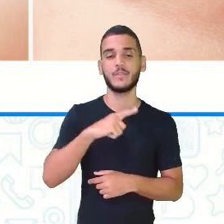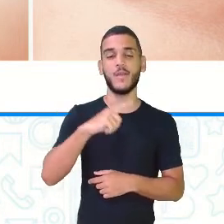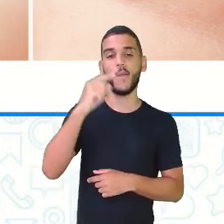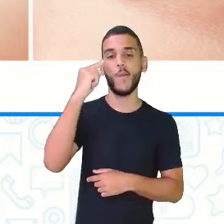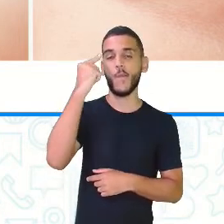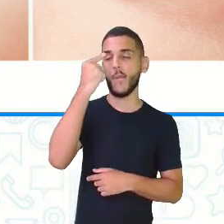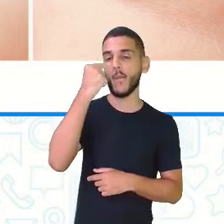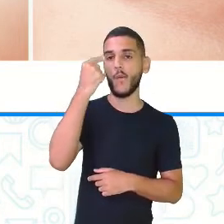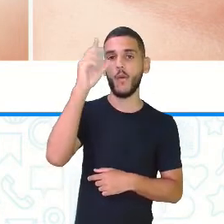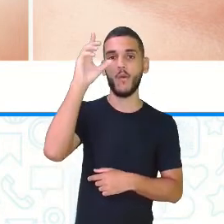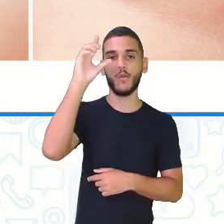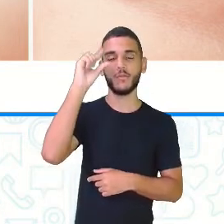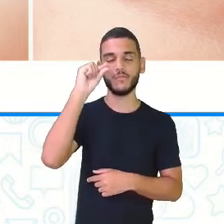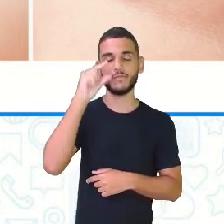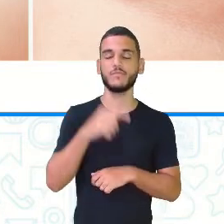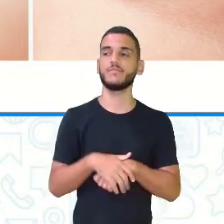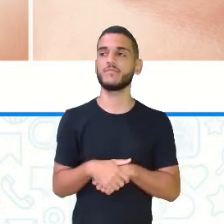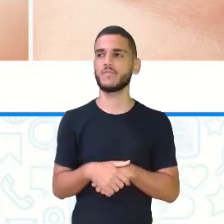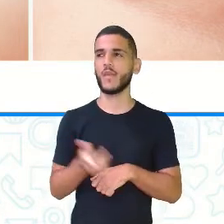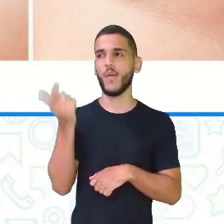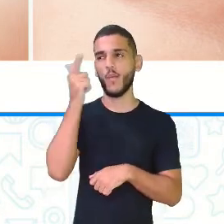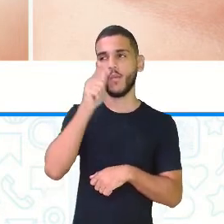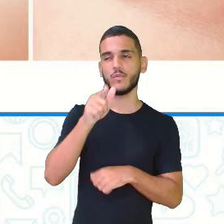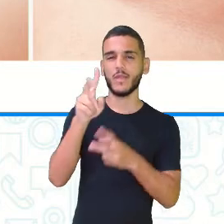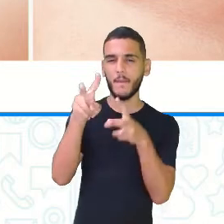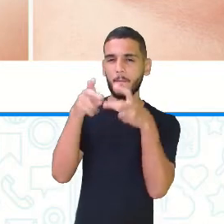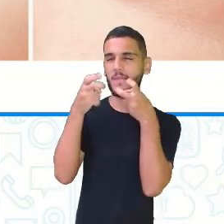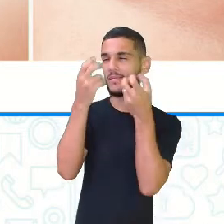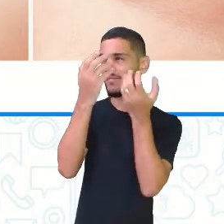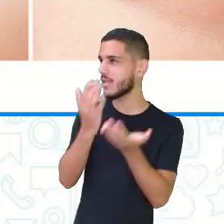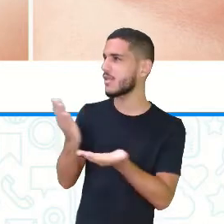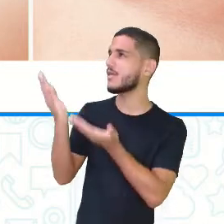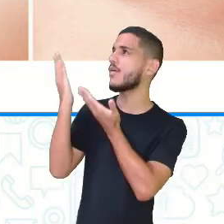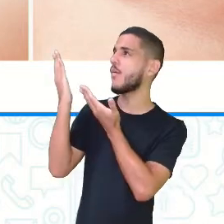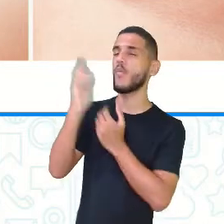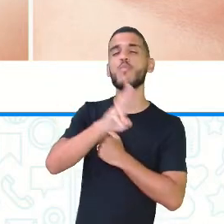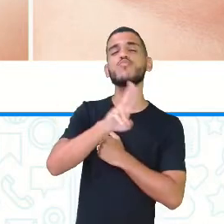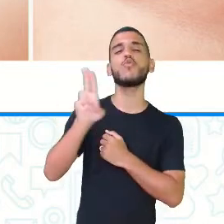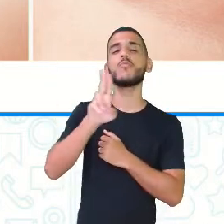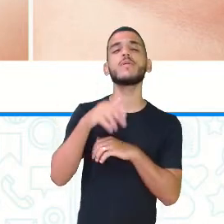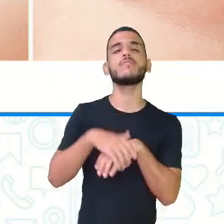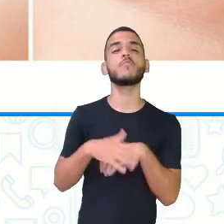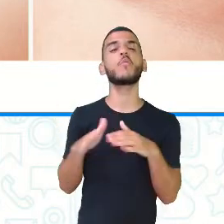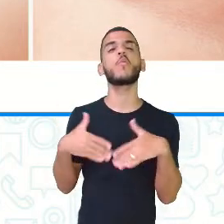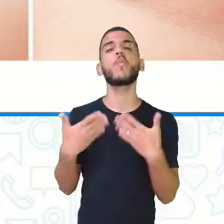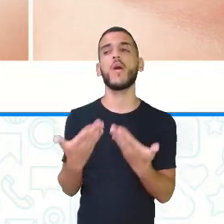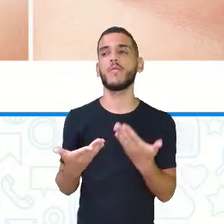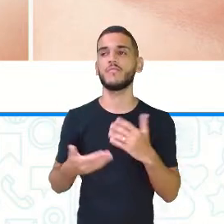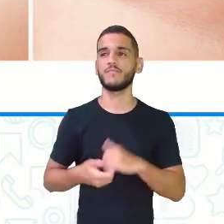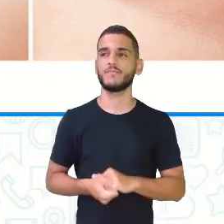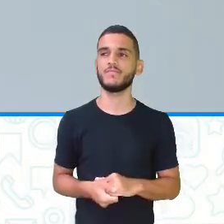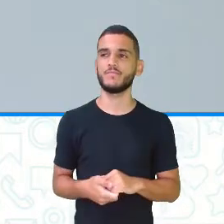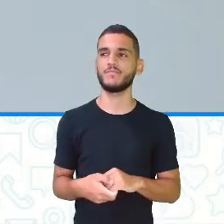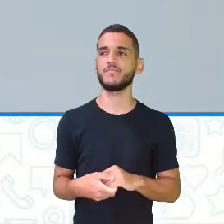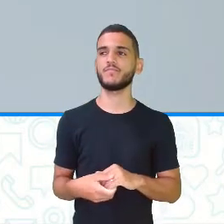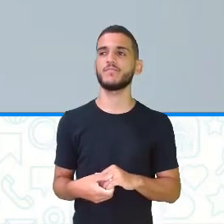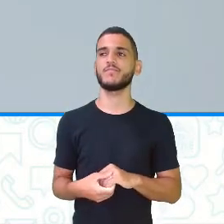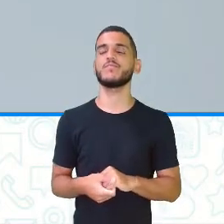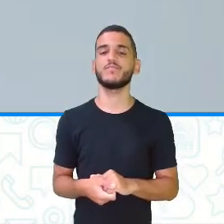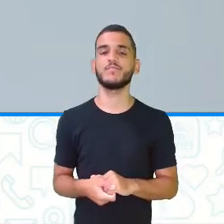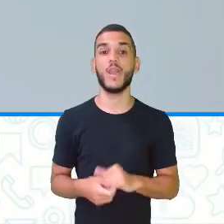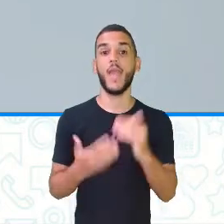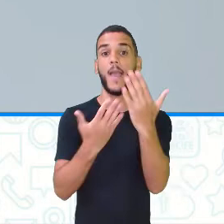fechado. Será que vocês estão conseguindo lembrar o nome desses sentidos? Observa aqui comigo, vamos